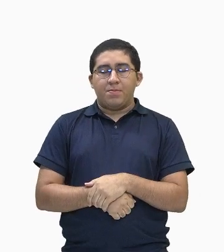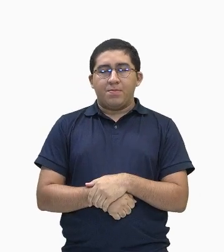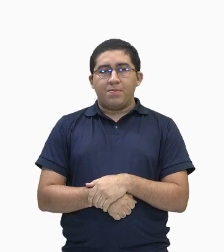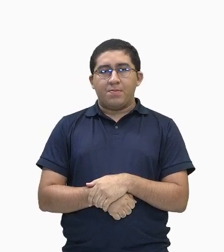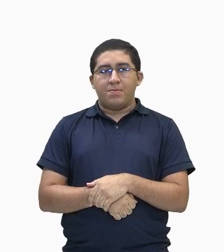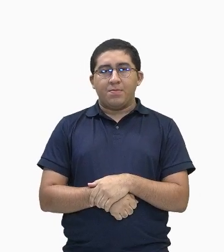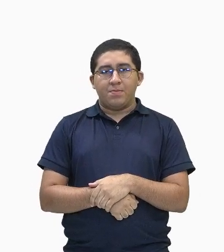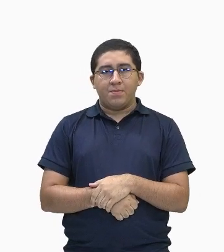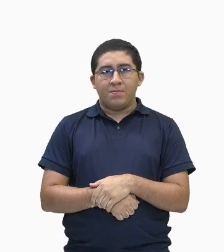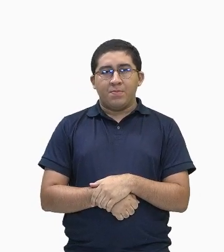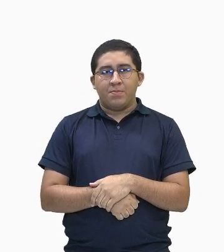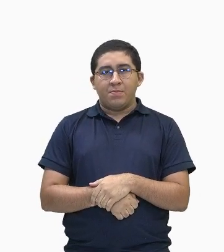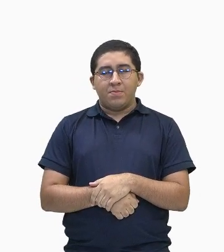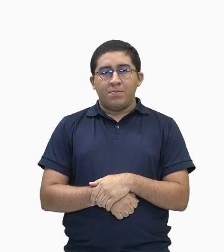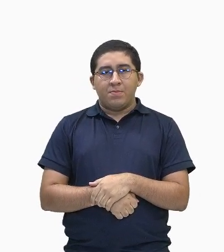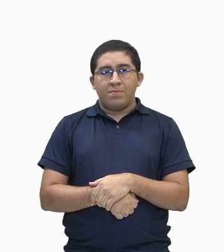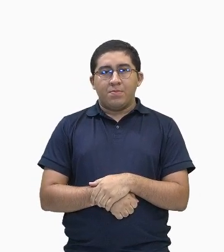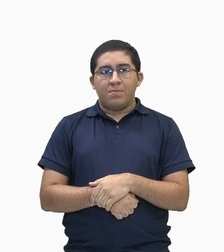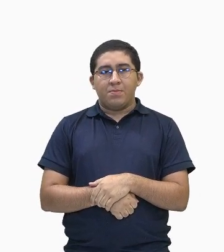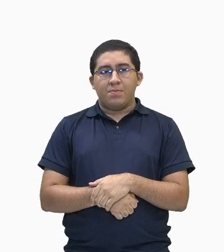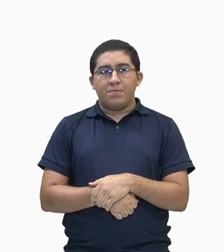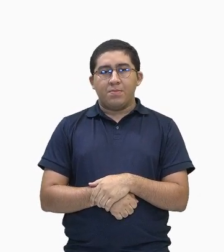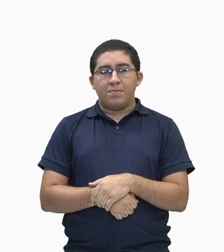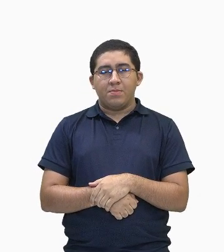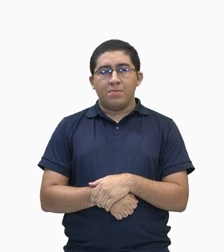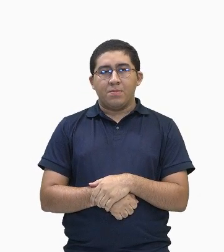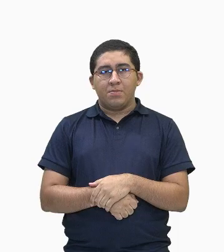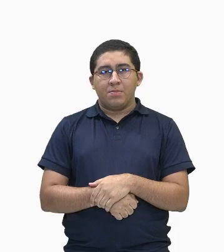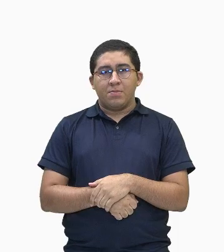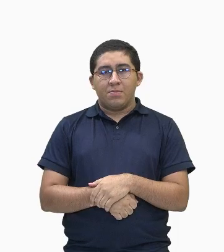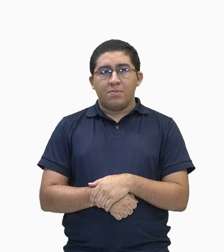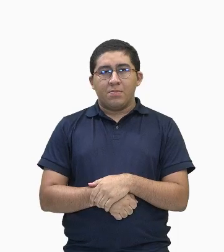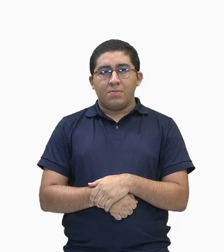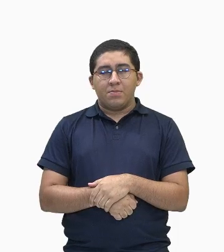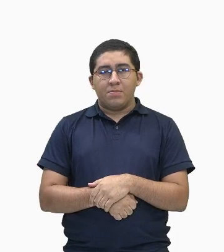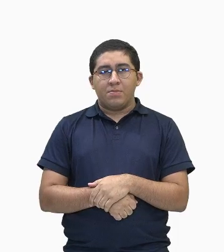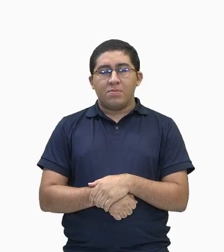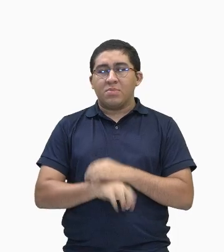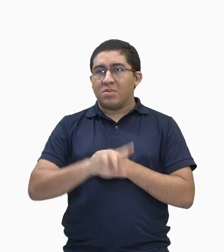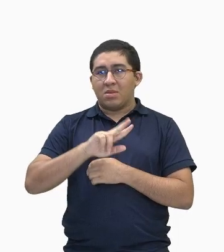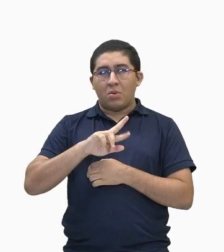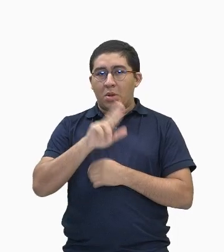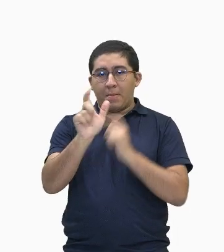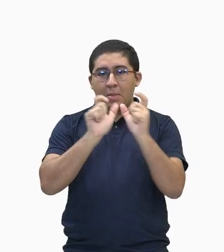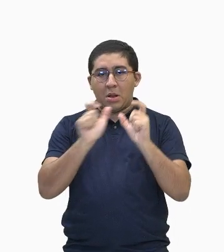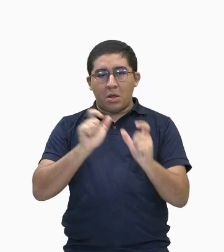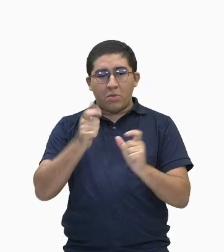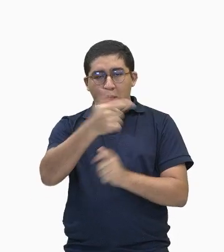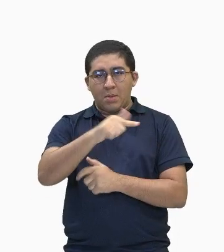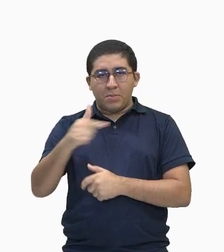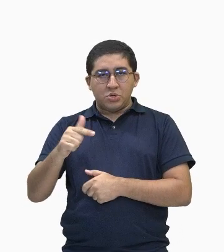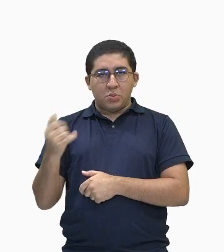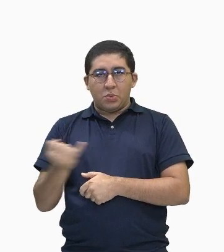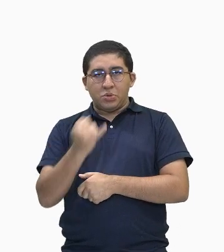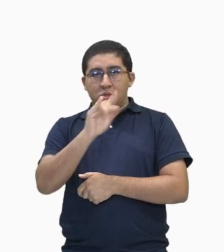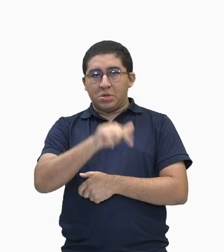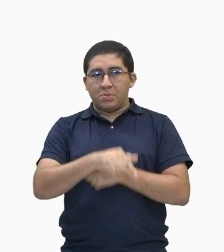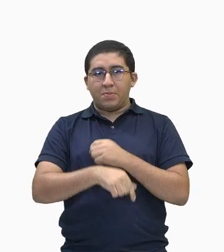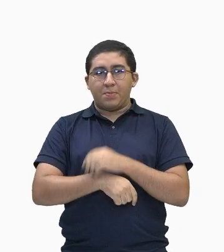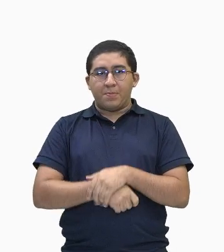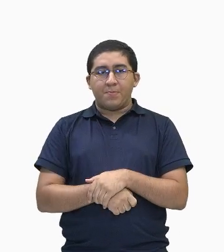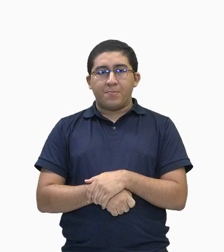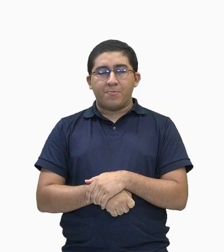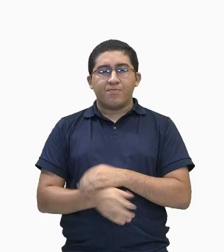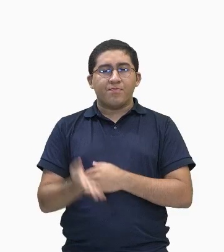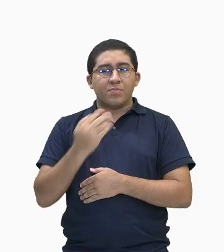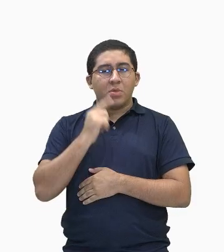they, he, she, não consideramos palavras ou palavras repetidas importantes, tá bom? Vamos para o próximo